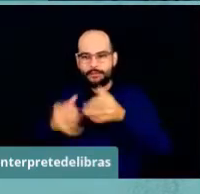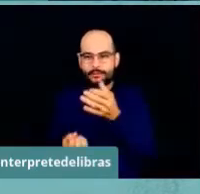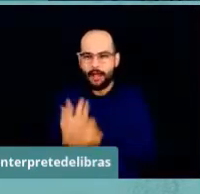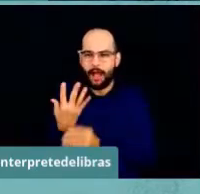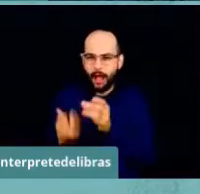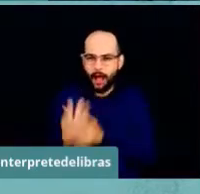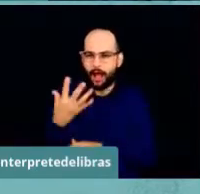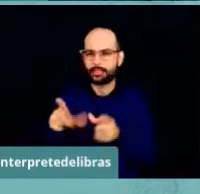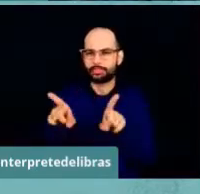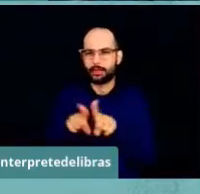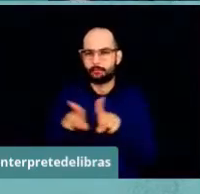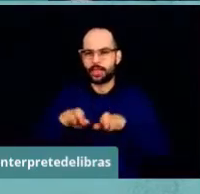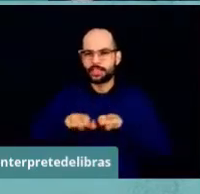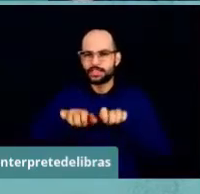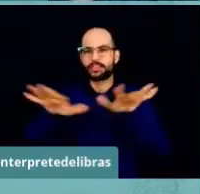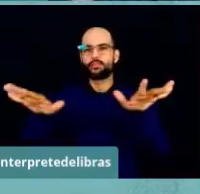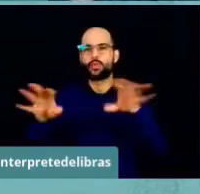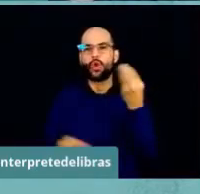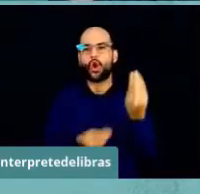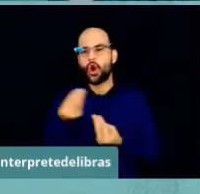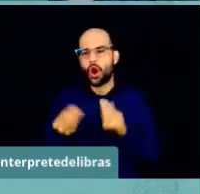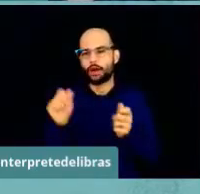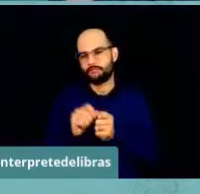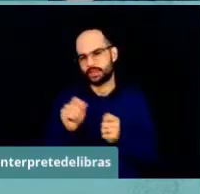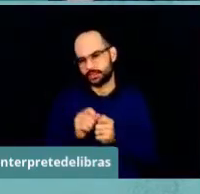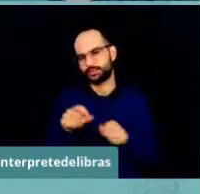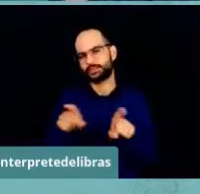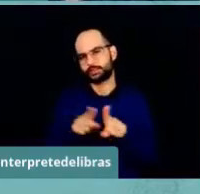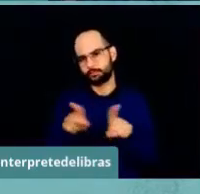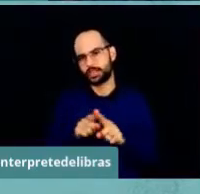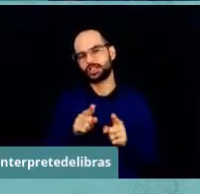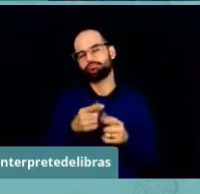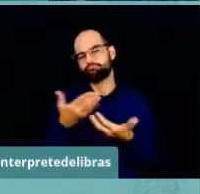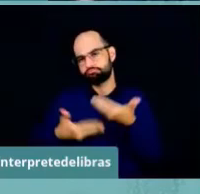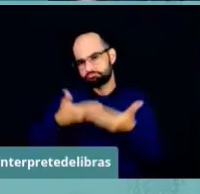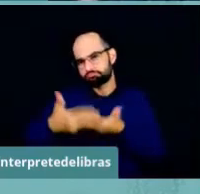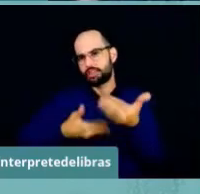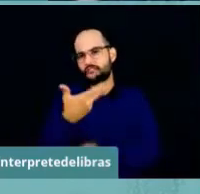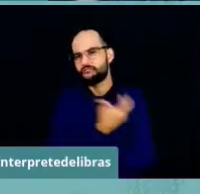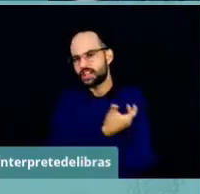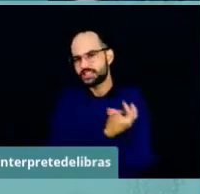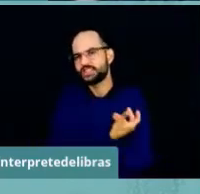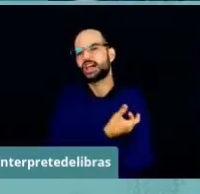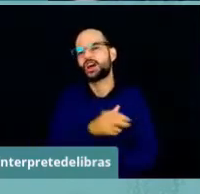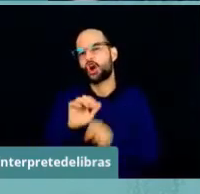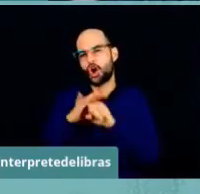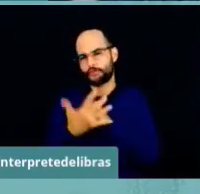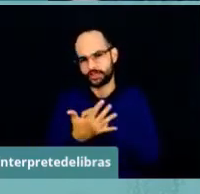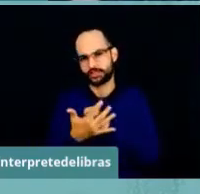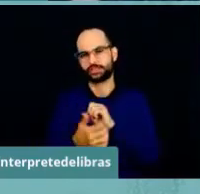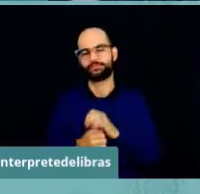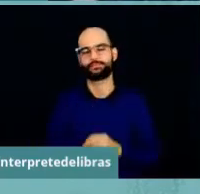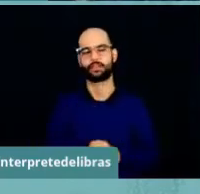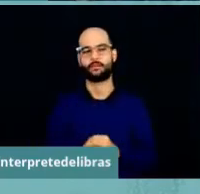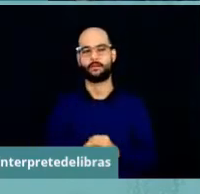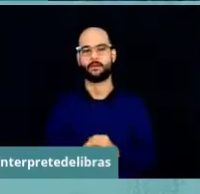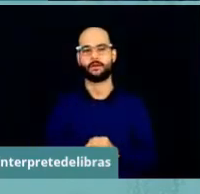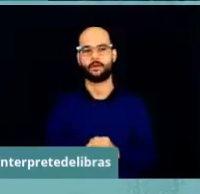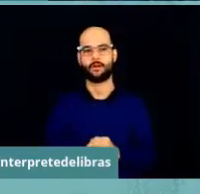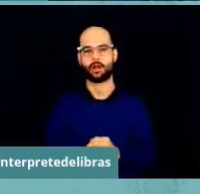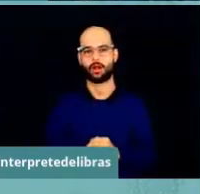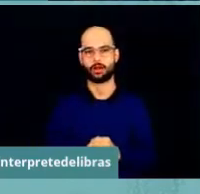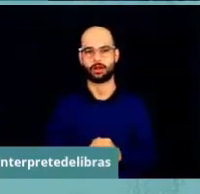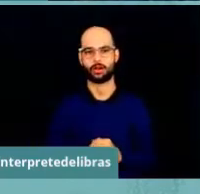sendo feito e desenvolvido, na verdade, as vacinas para a COVID. Então, a gente tem, aqui não serve para todas